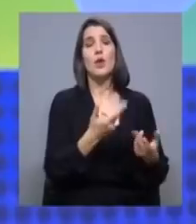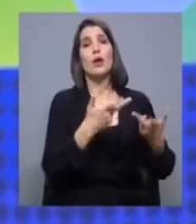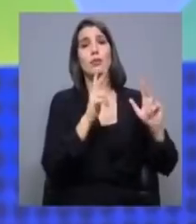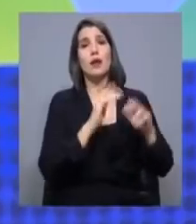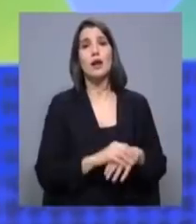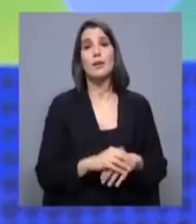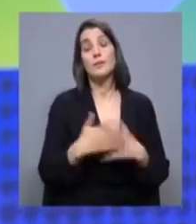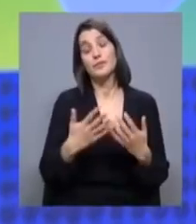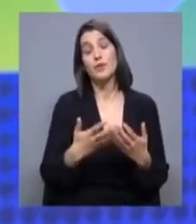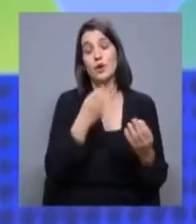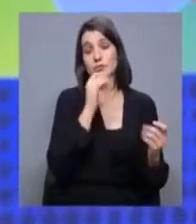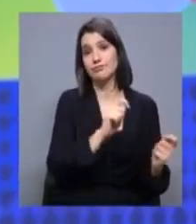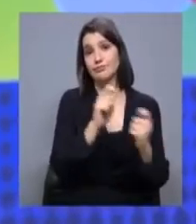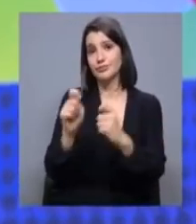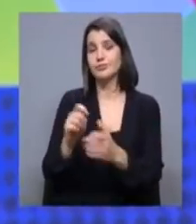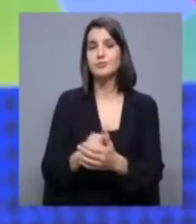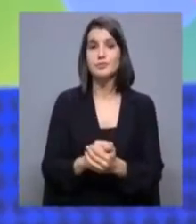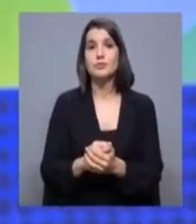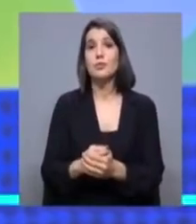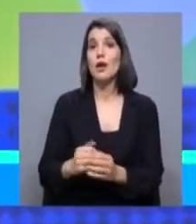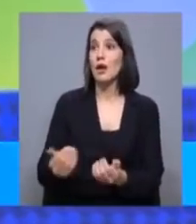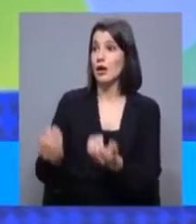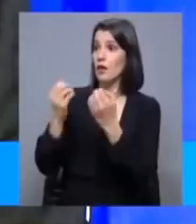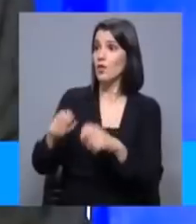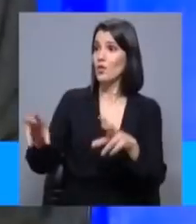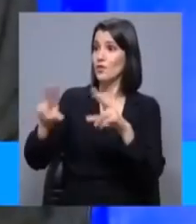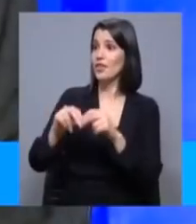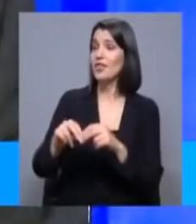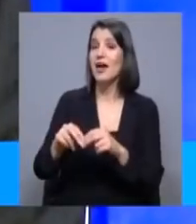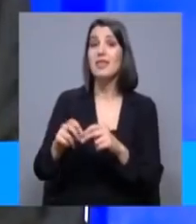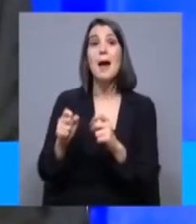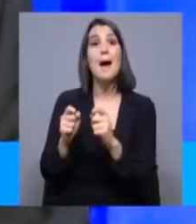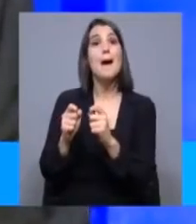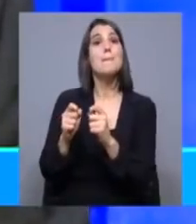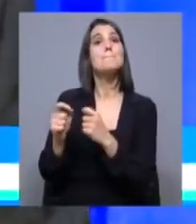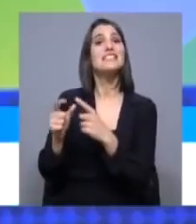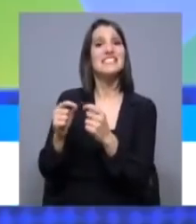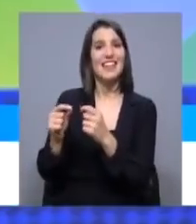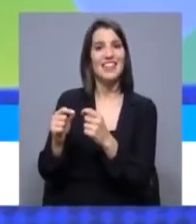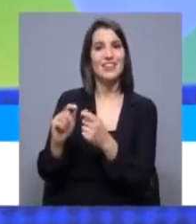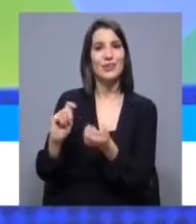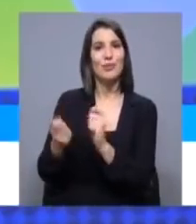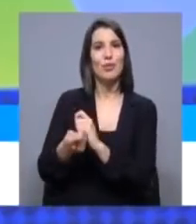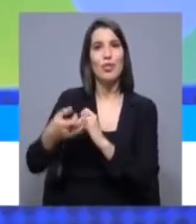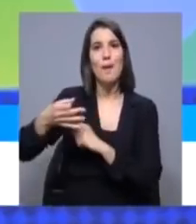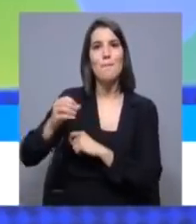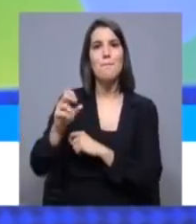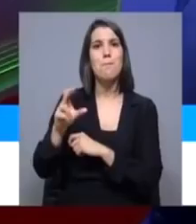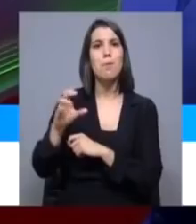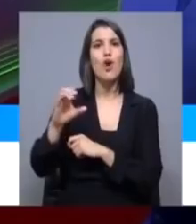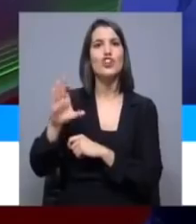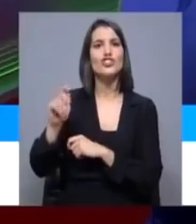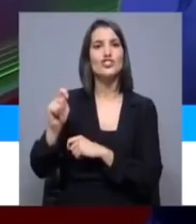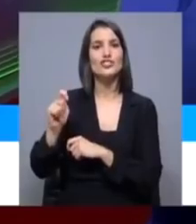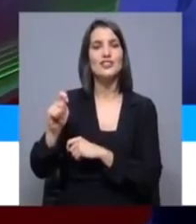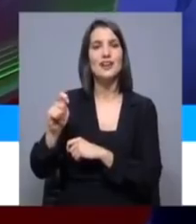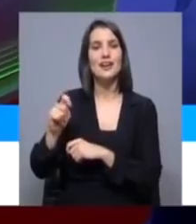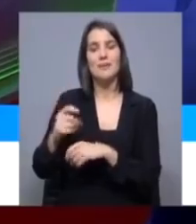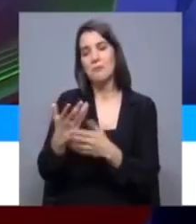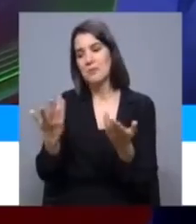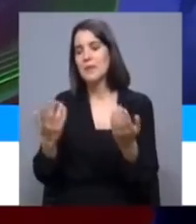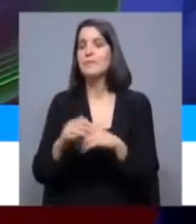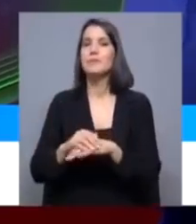você usar a palavra temos uma novidade do lado tem que os Comerciantes passaram após pensões e